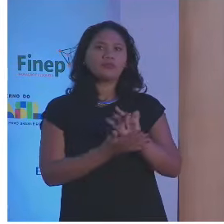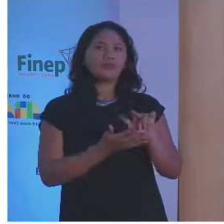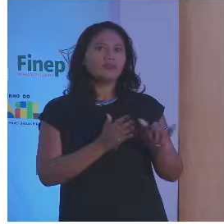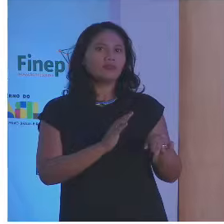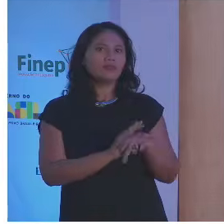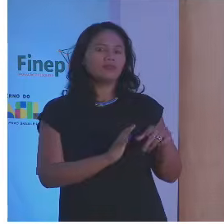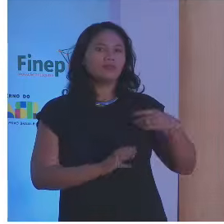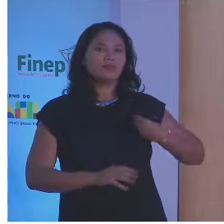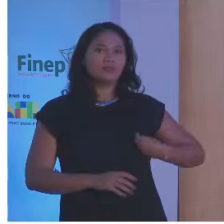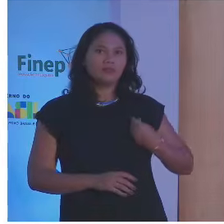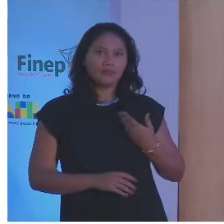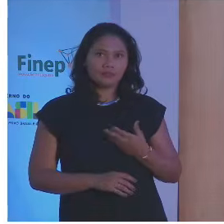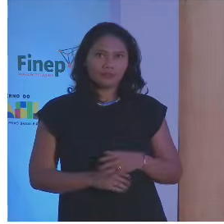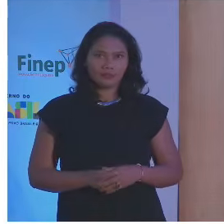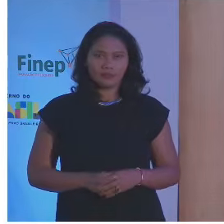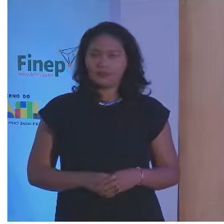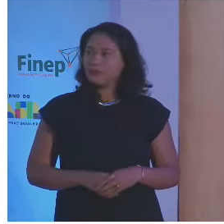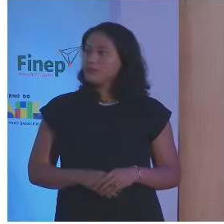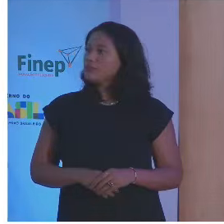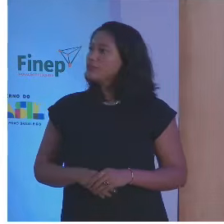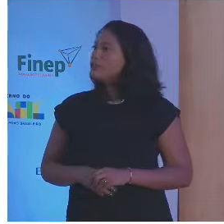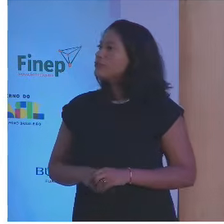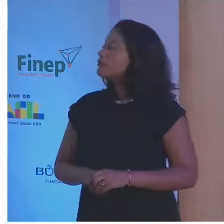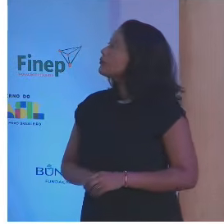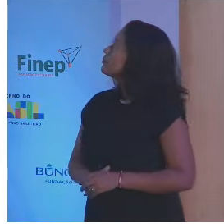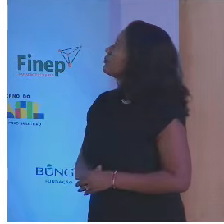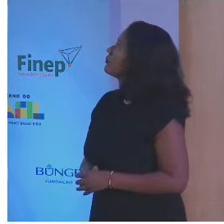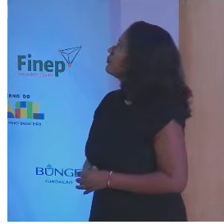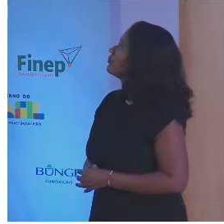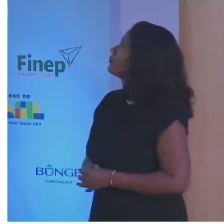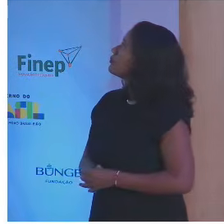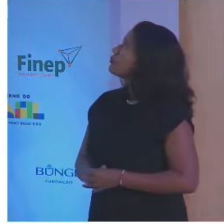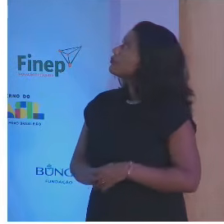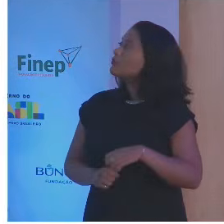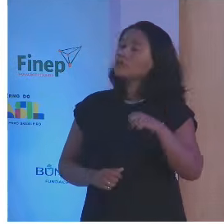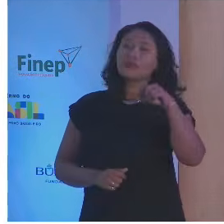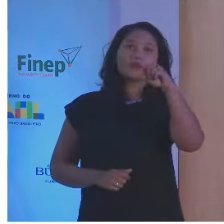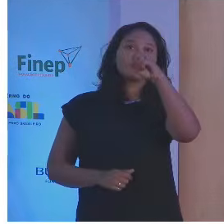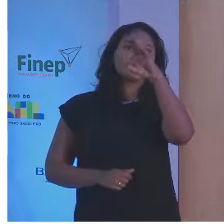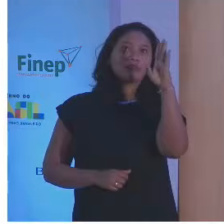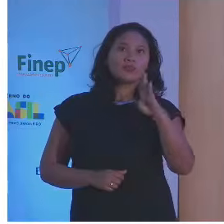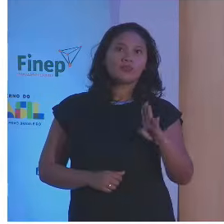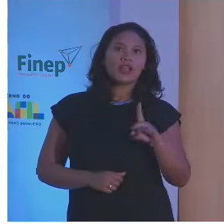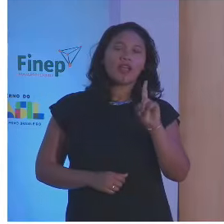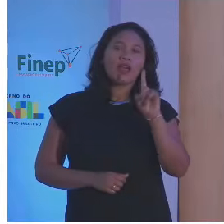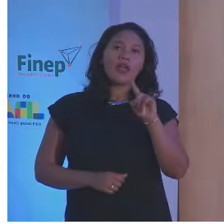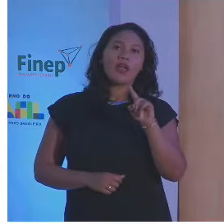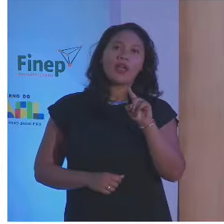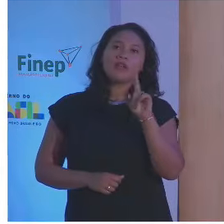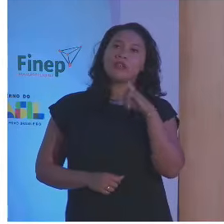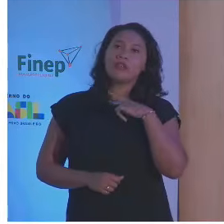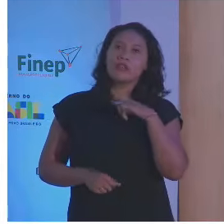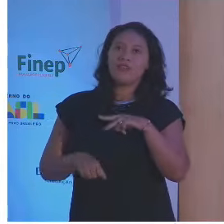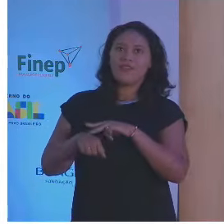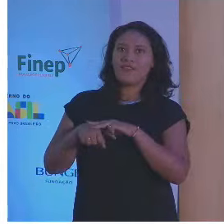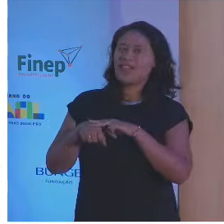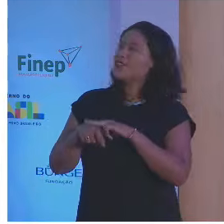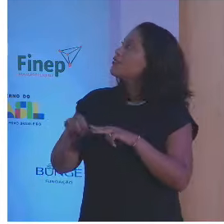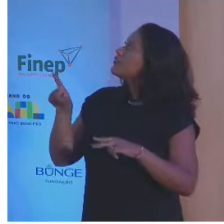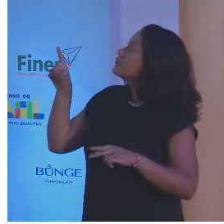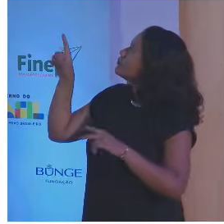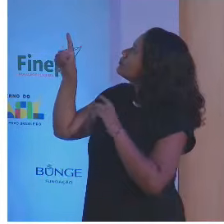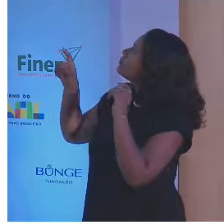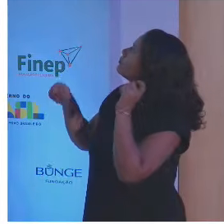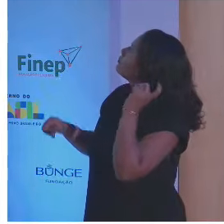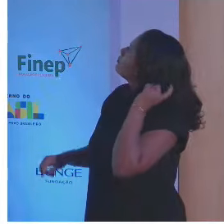voids no oceano, tá? A gente tem, no Brasil, o pirata, são aquelas verdinhas, né? Que é o que a gente tem. Então, aqui no